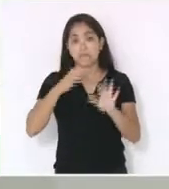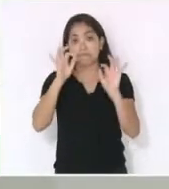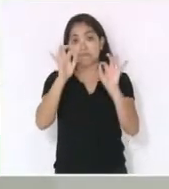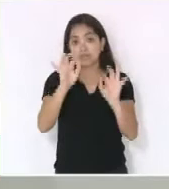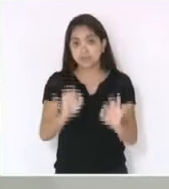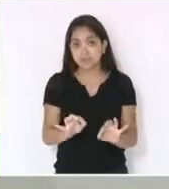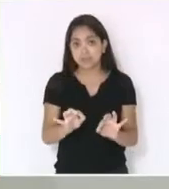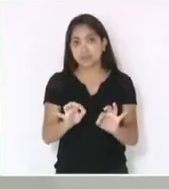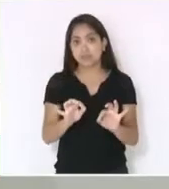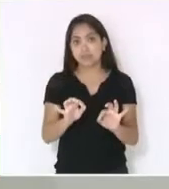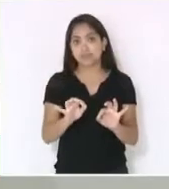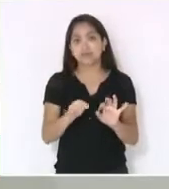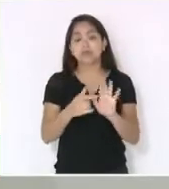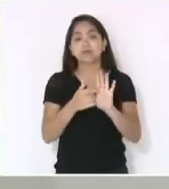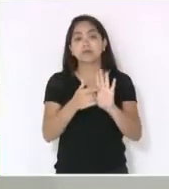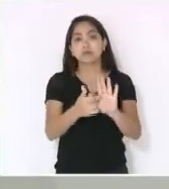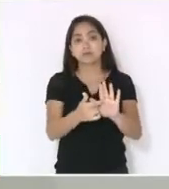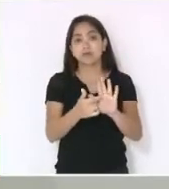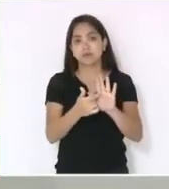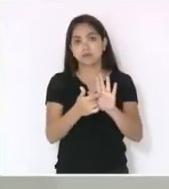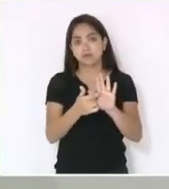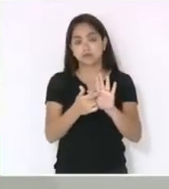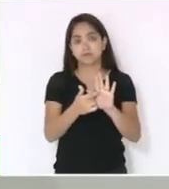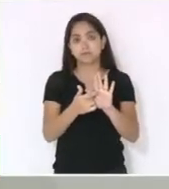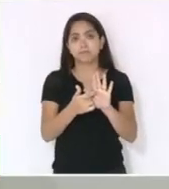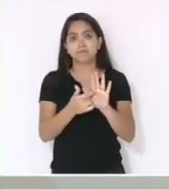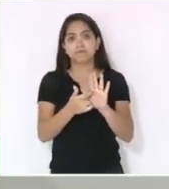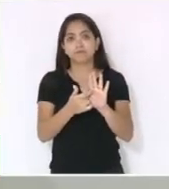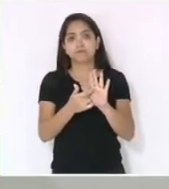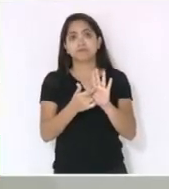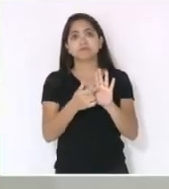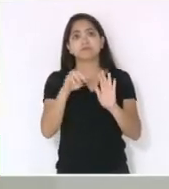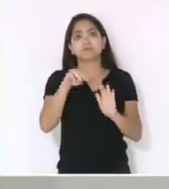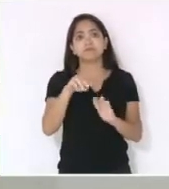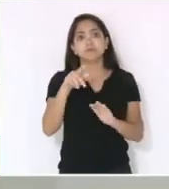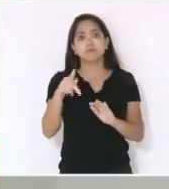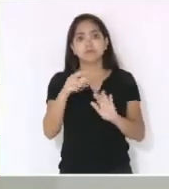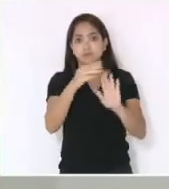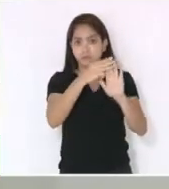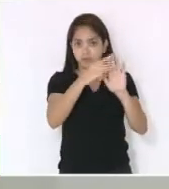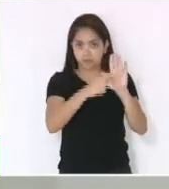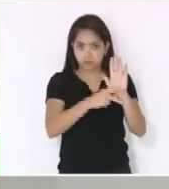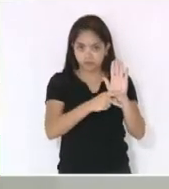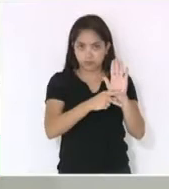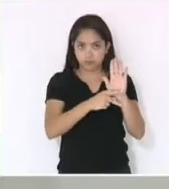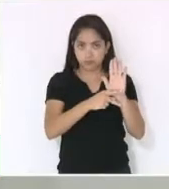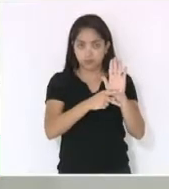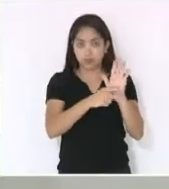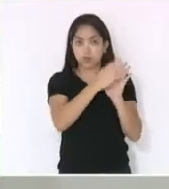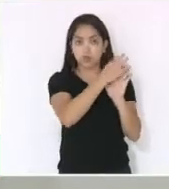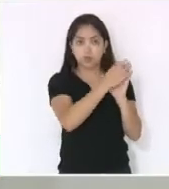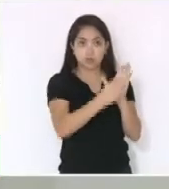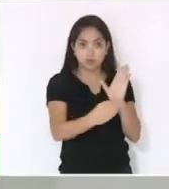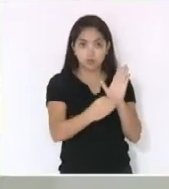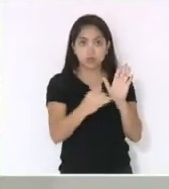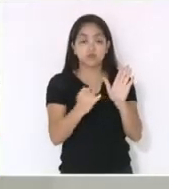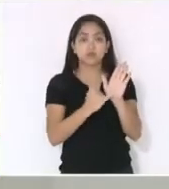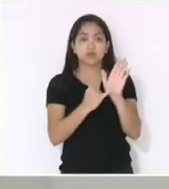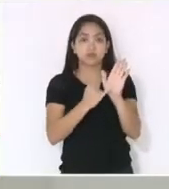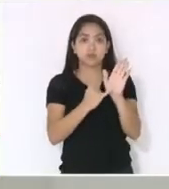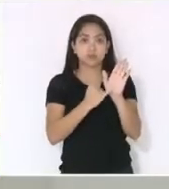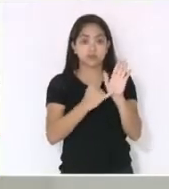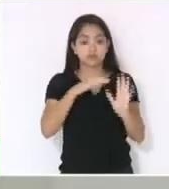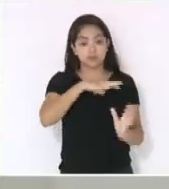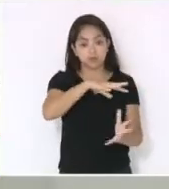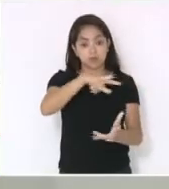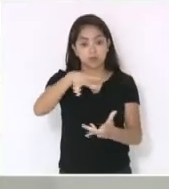aqui na justificativa da MP, que o modelo de tributação para o mundo globalizado é